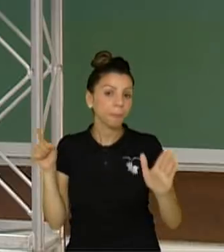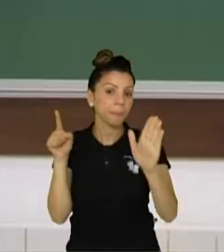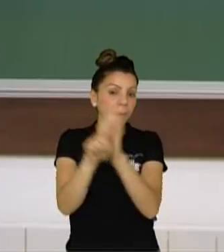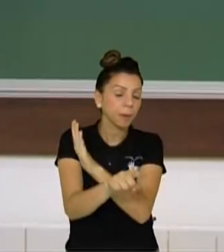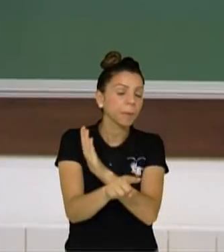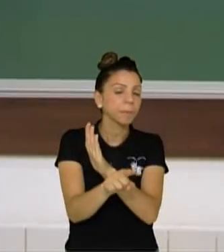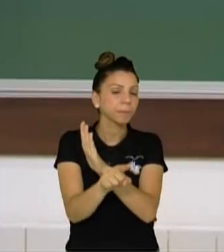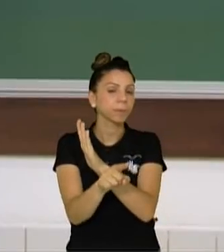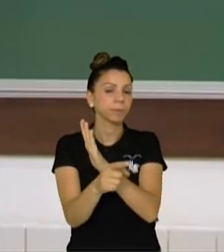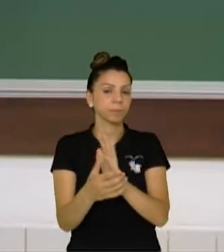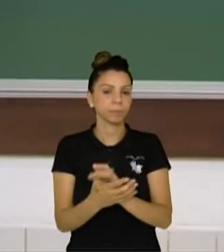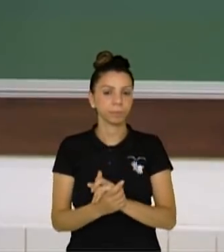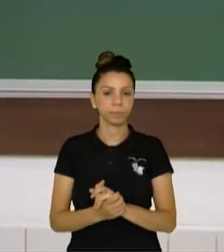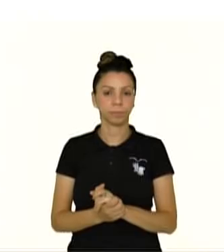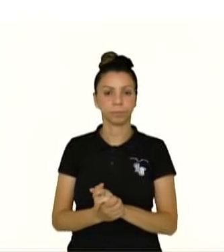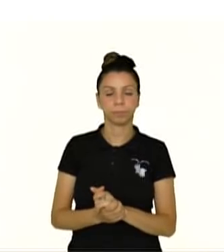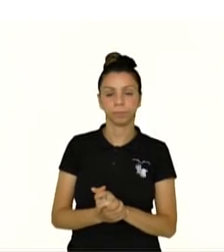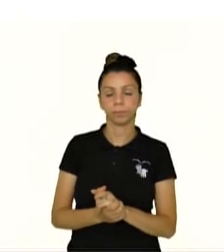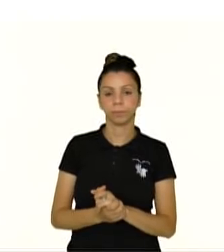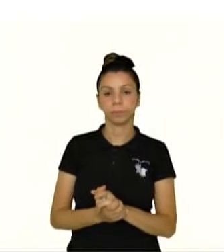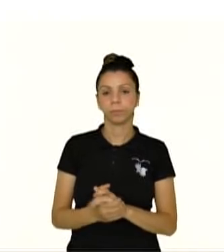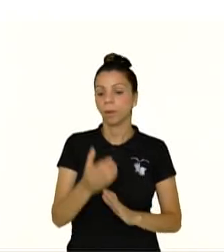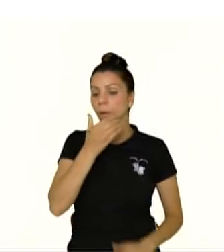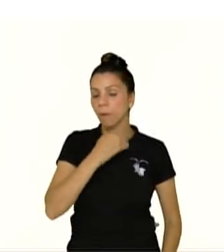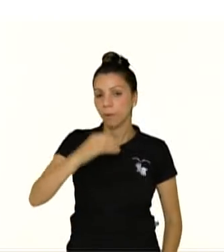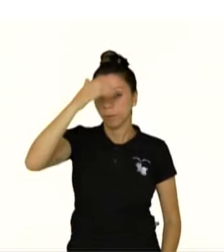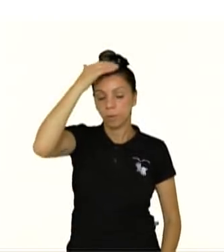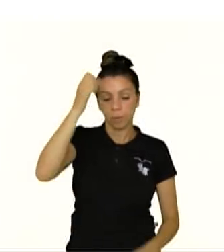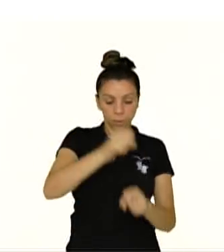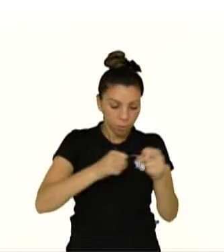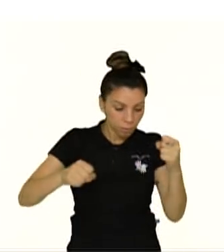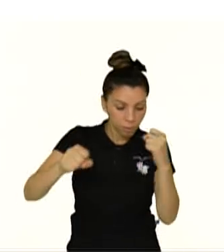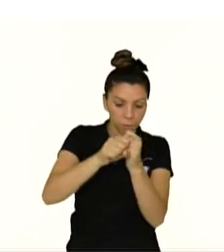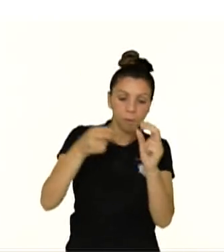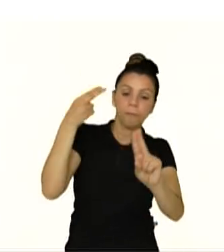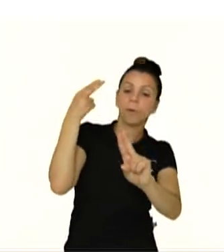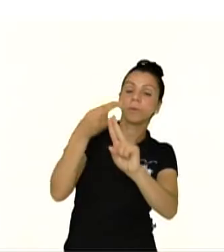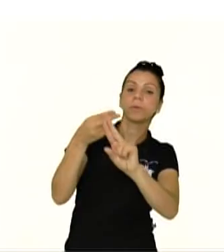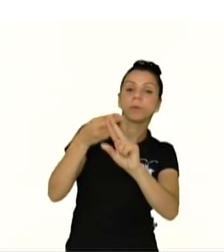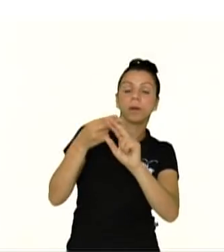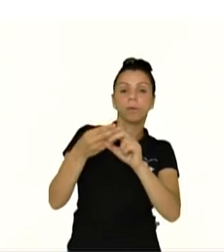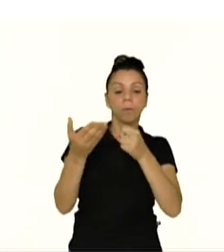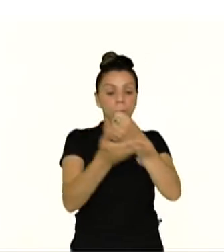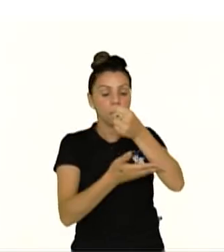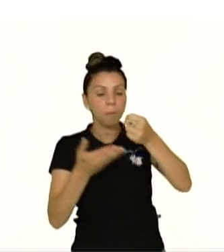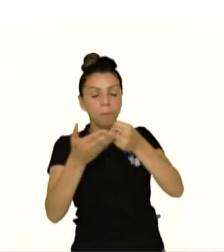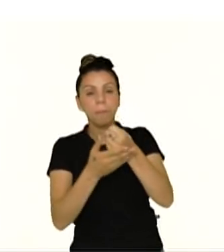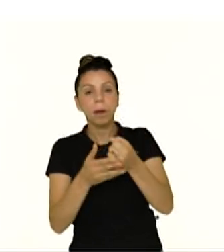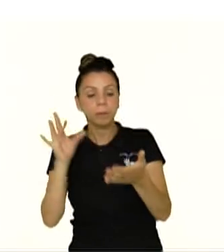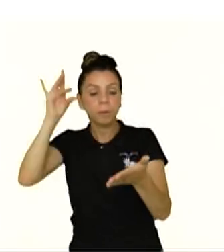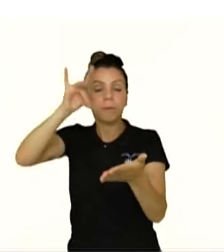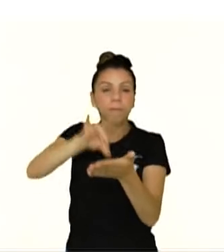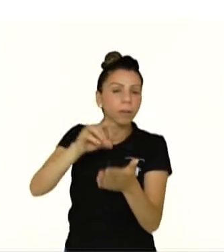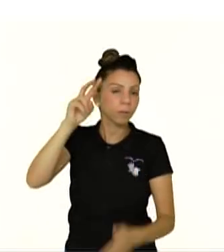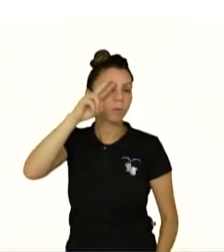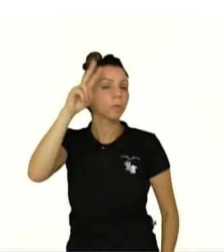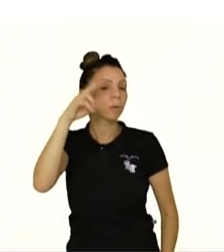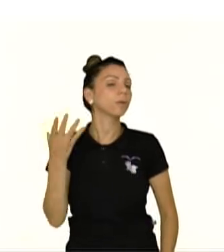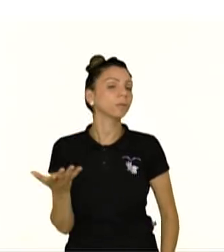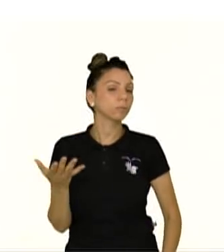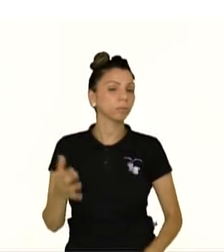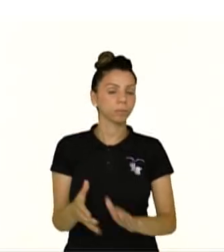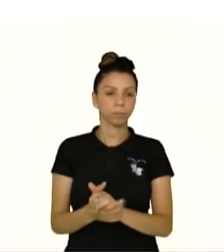uma pergunta aqui. O darwinismo social foi usado para justificar qual fato histórico? Tá bem tranquilo,